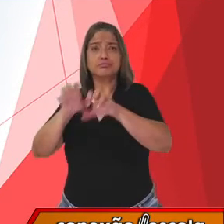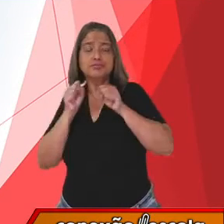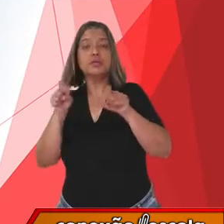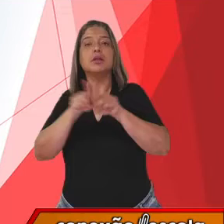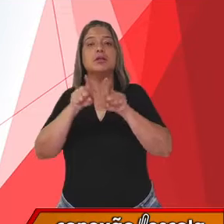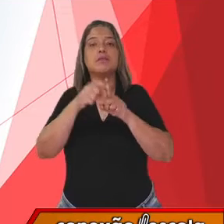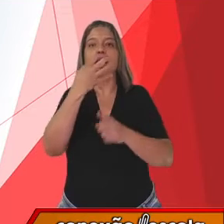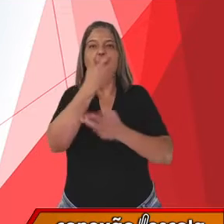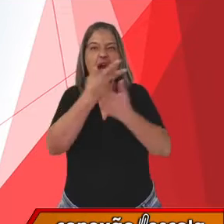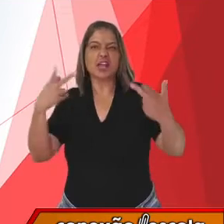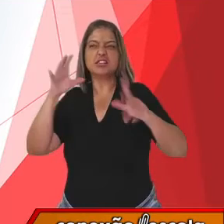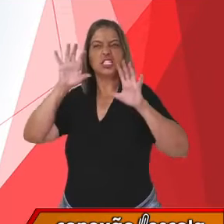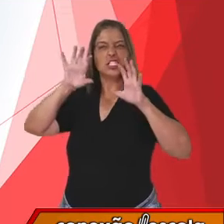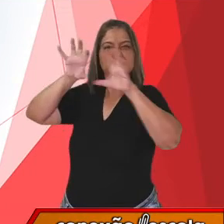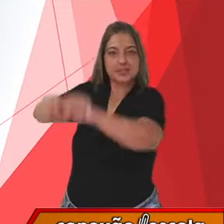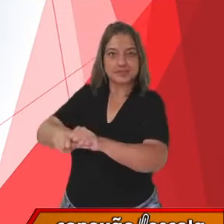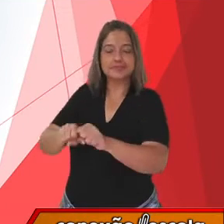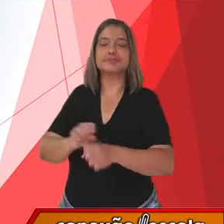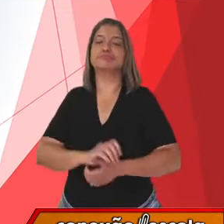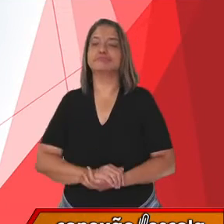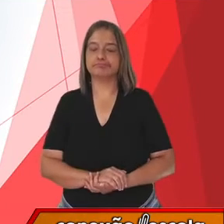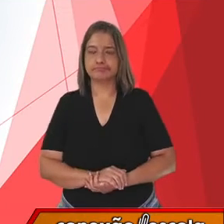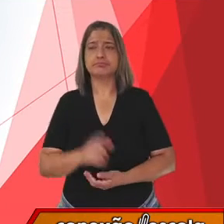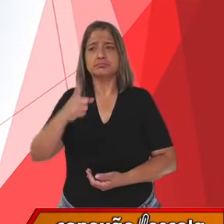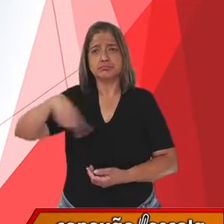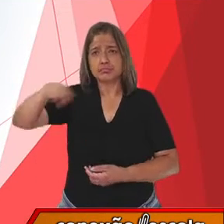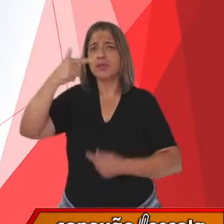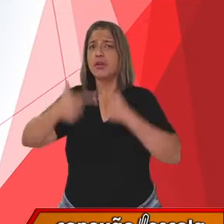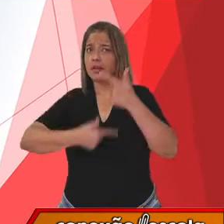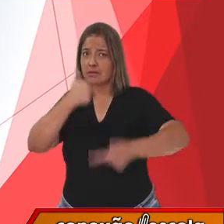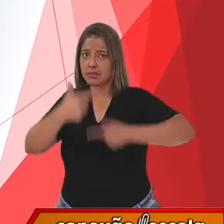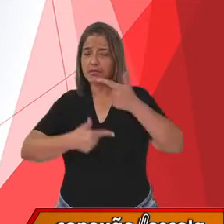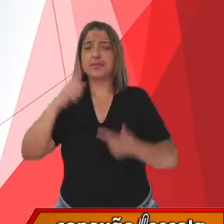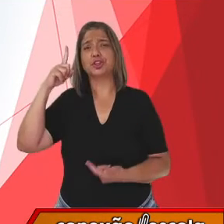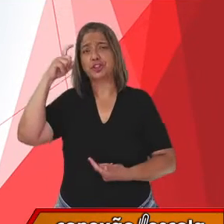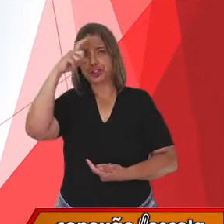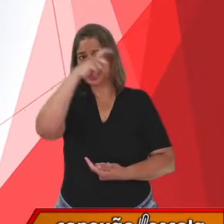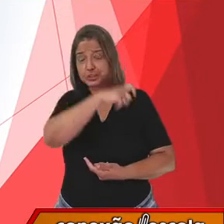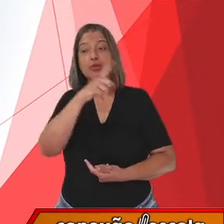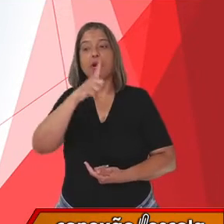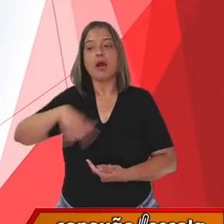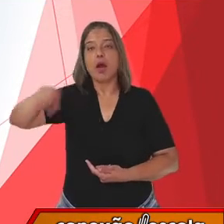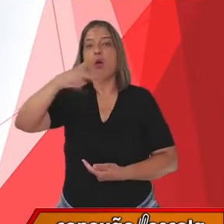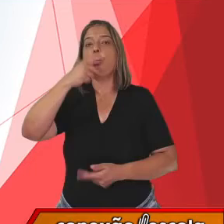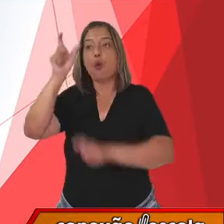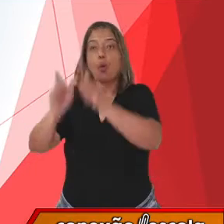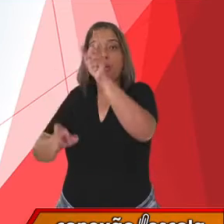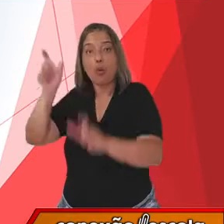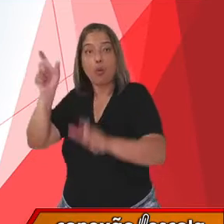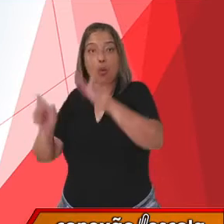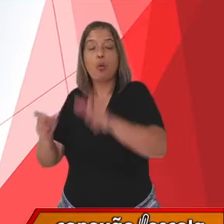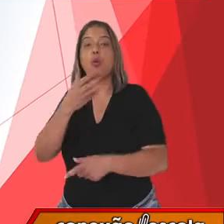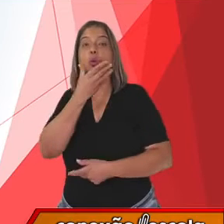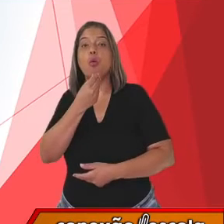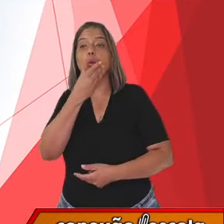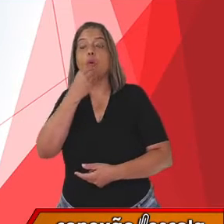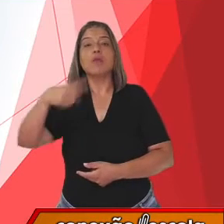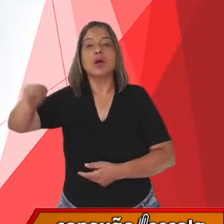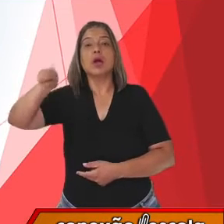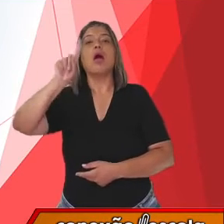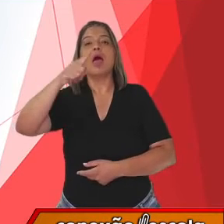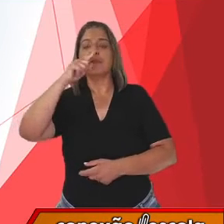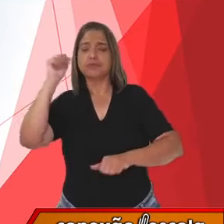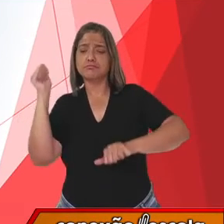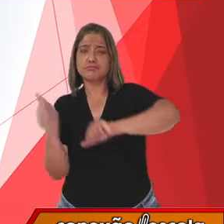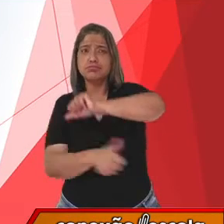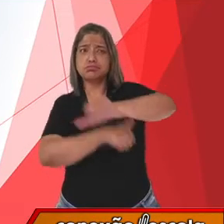selvagens. Essa dureza das expedições tornava os bandeirantes homens extremamente